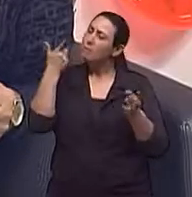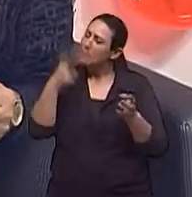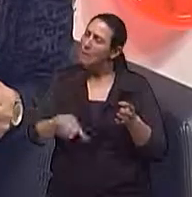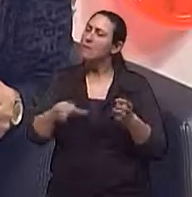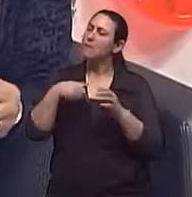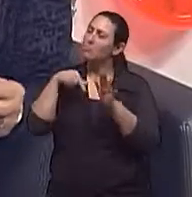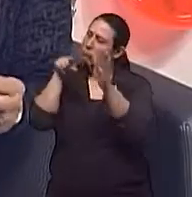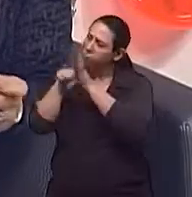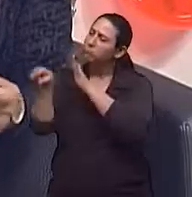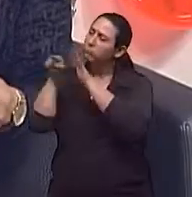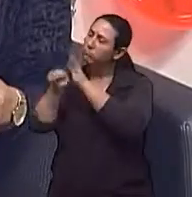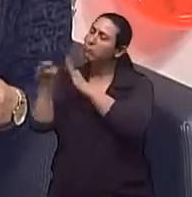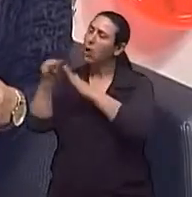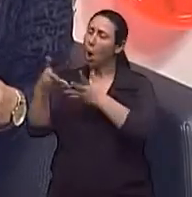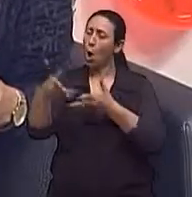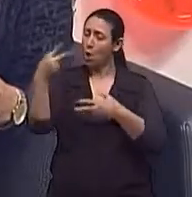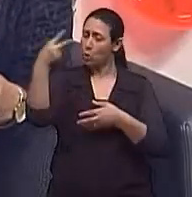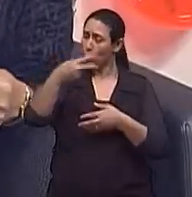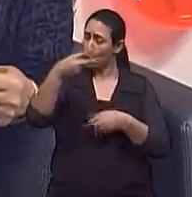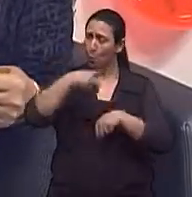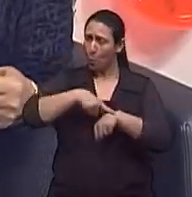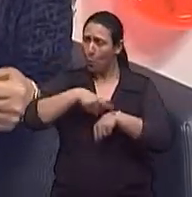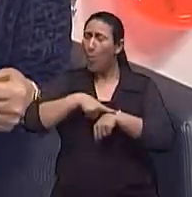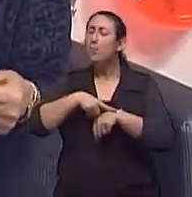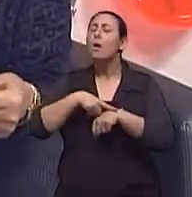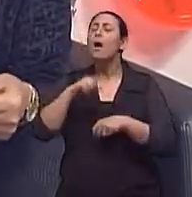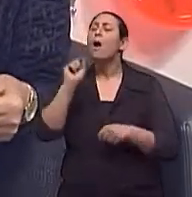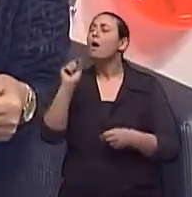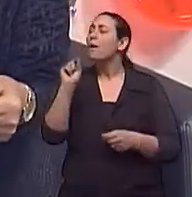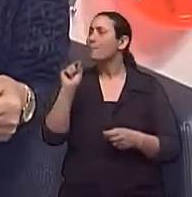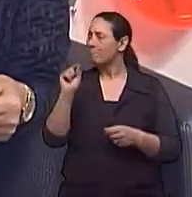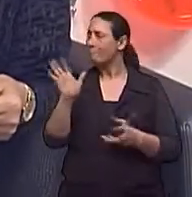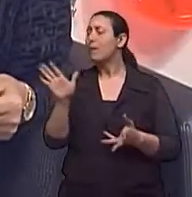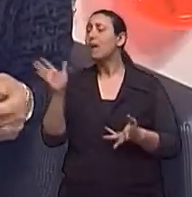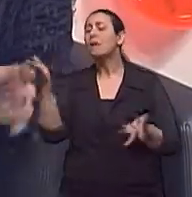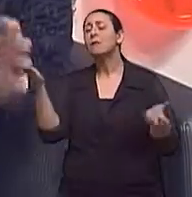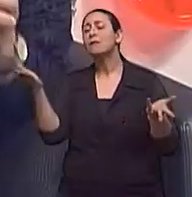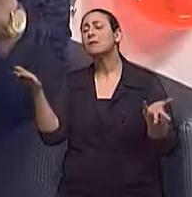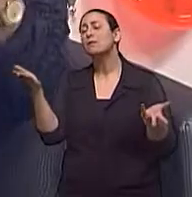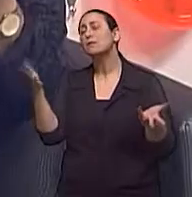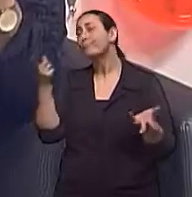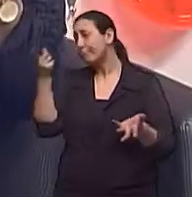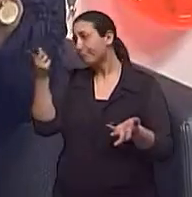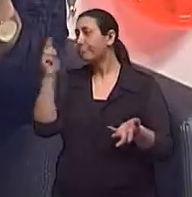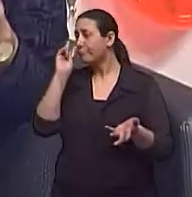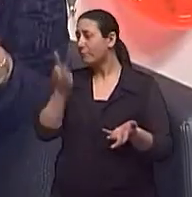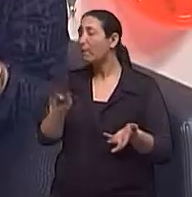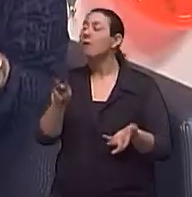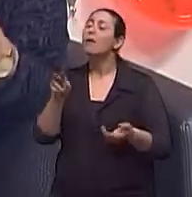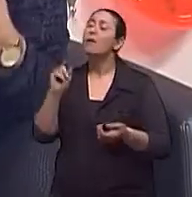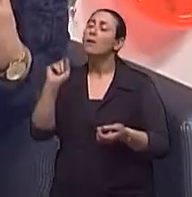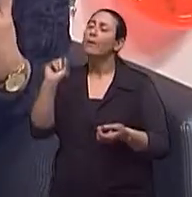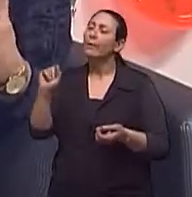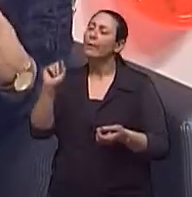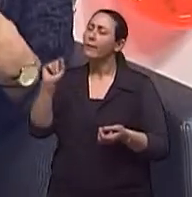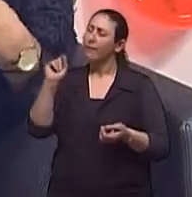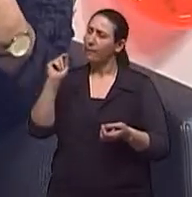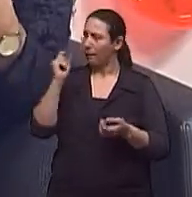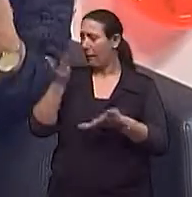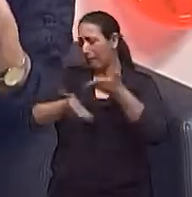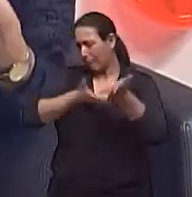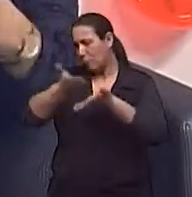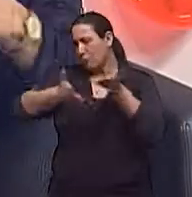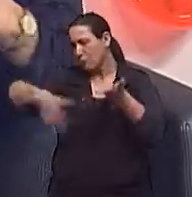falar um pouquinho mais nesse segundo bloco sobre essa questão do atendimento né fazendo que forma de atendimento na saúde